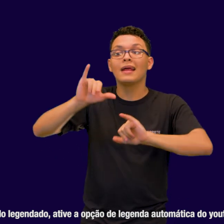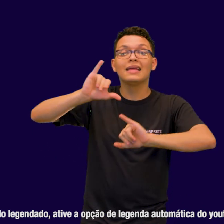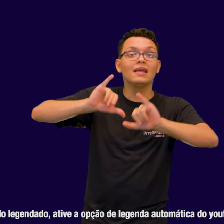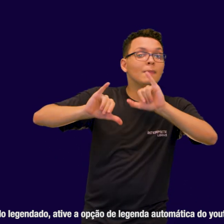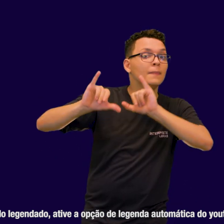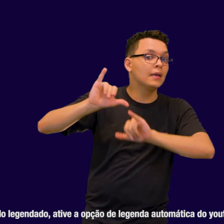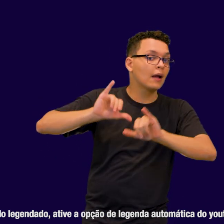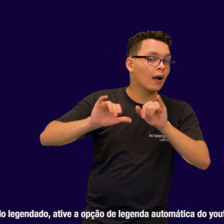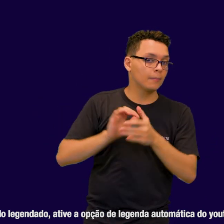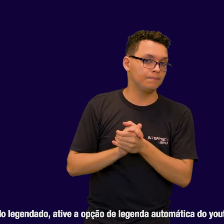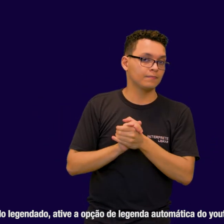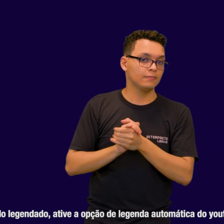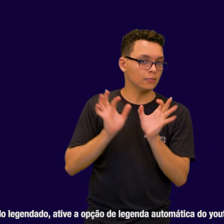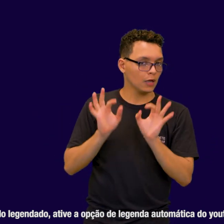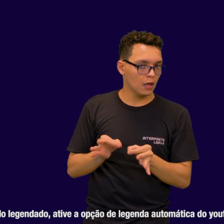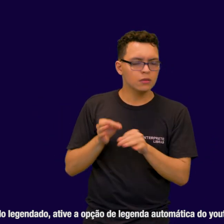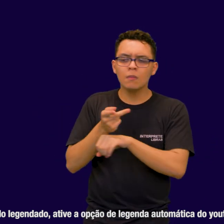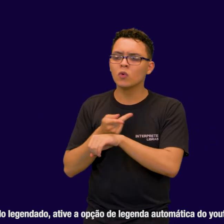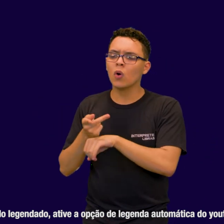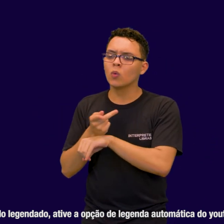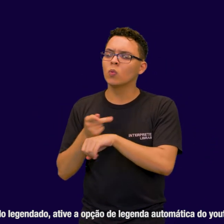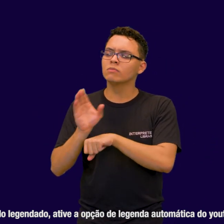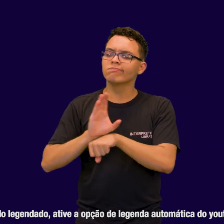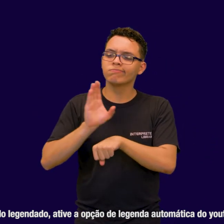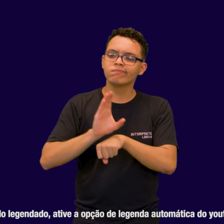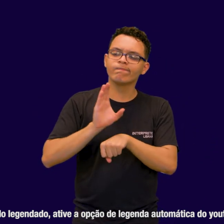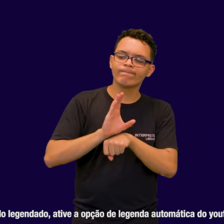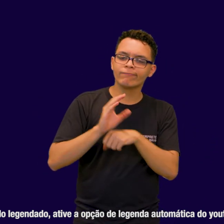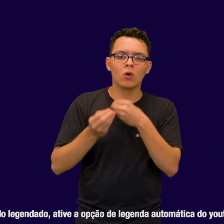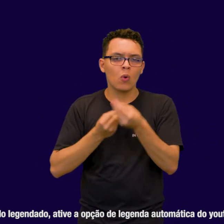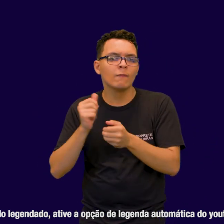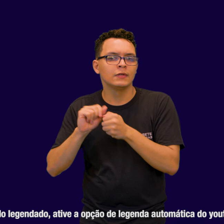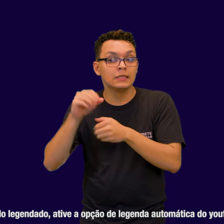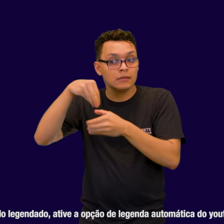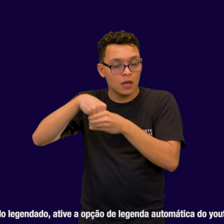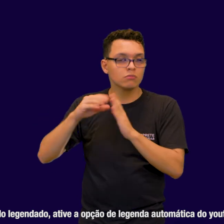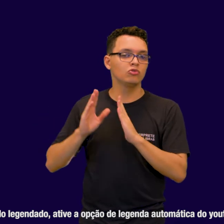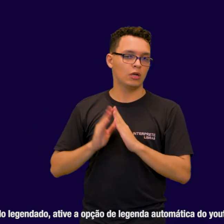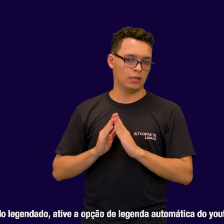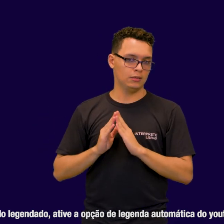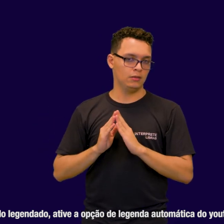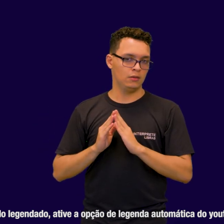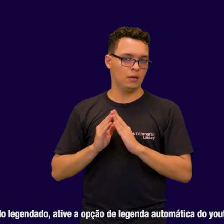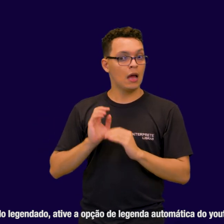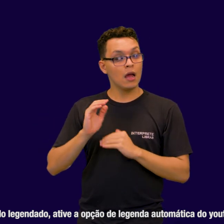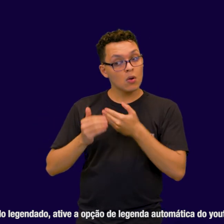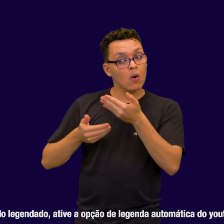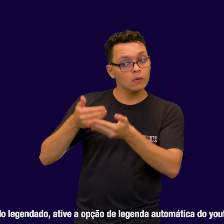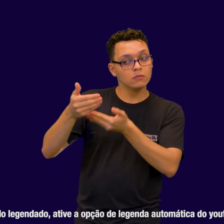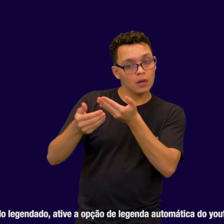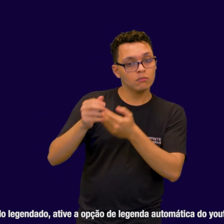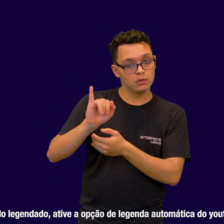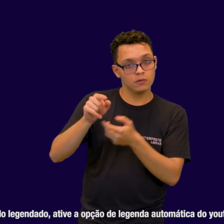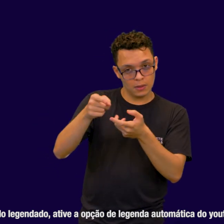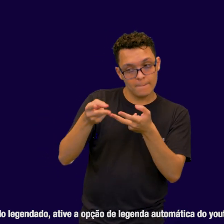químicos. Então, assim, procurem um curso de cervejeiro caseiro. E a Uhum. partir dali, se você se interessar muito por aquilo, aí você